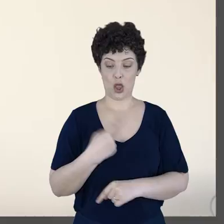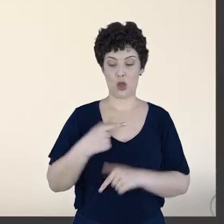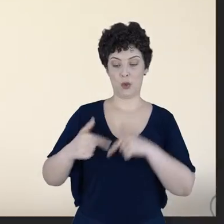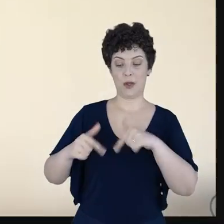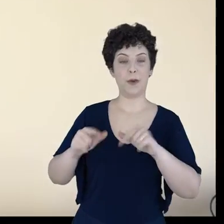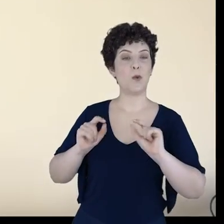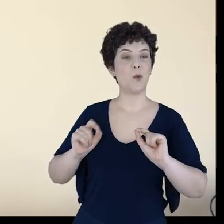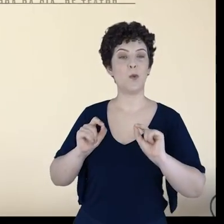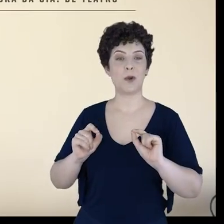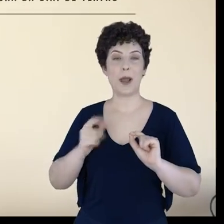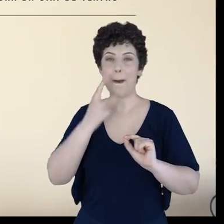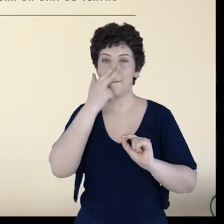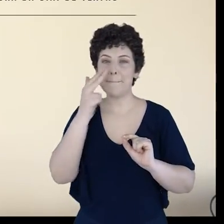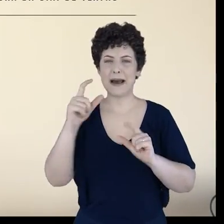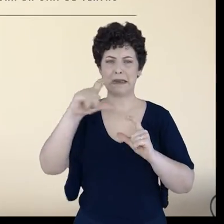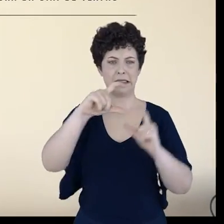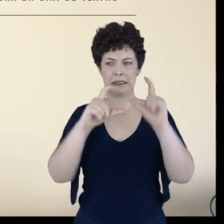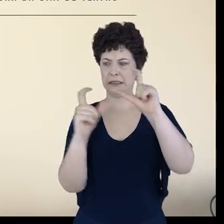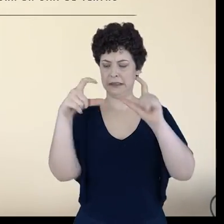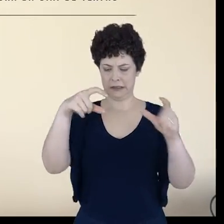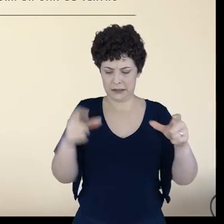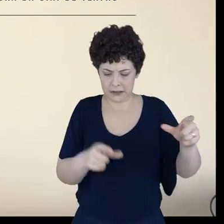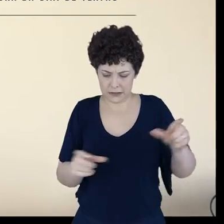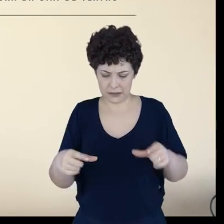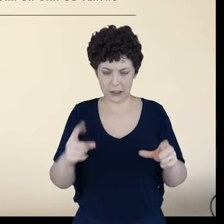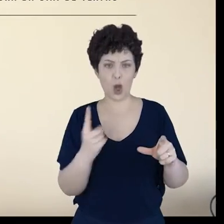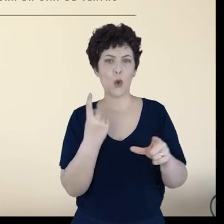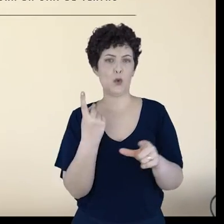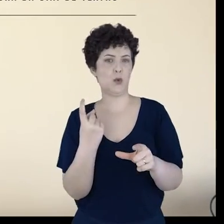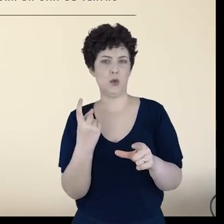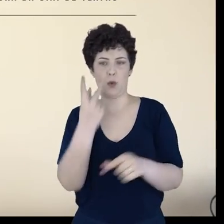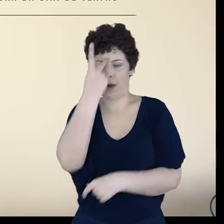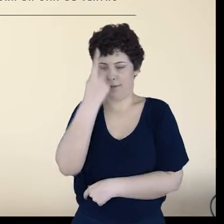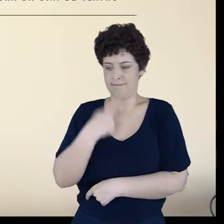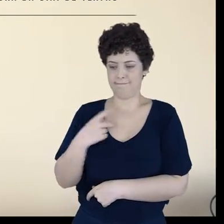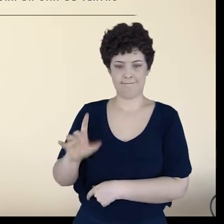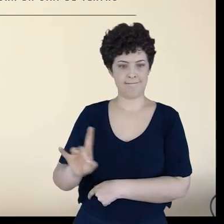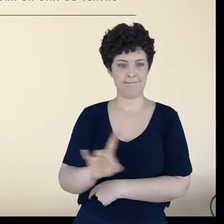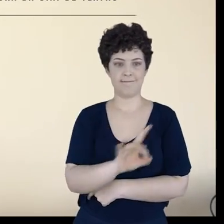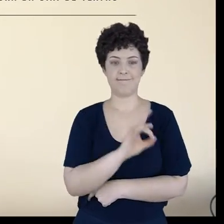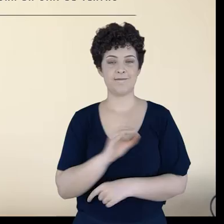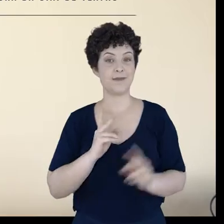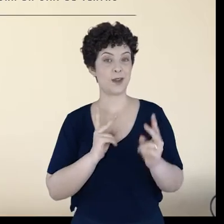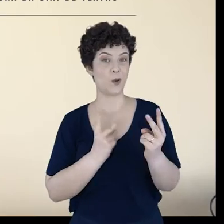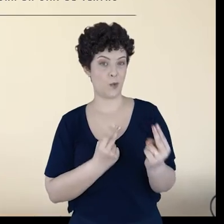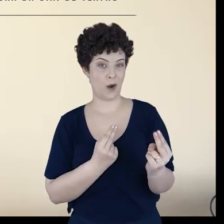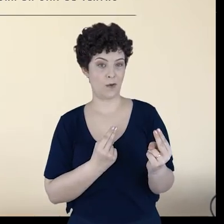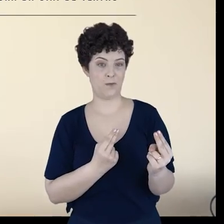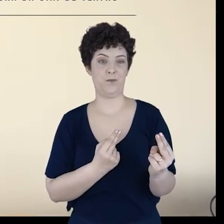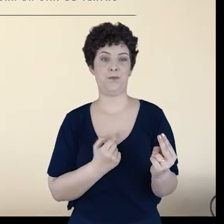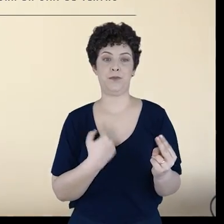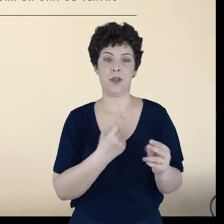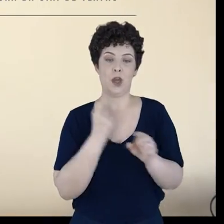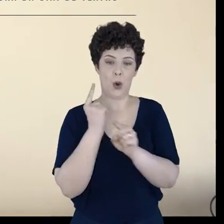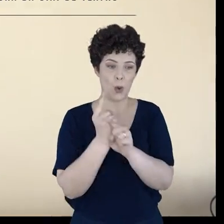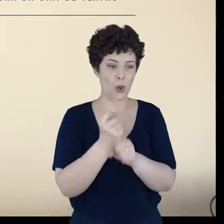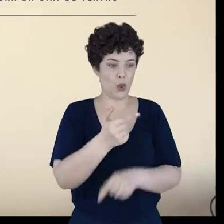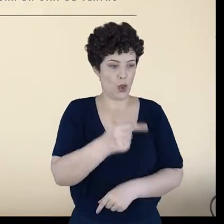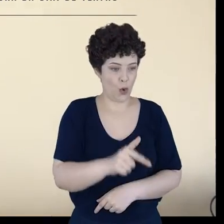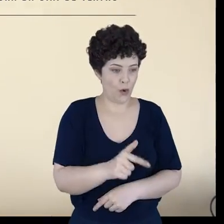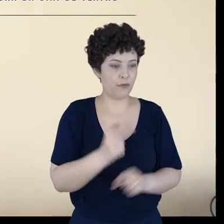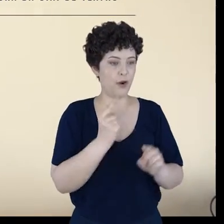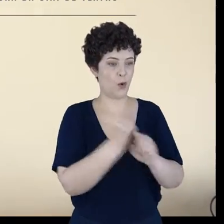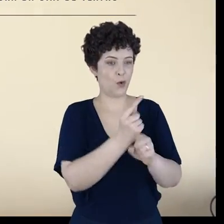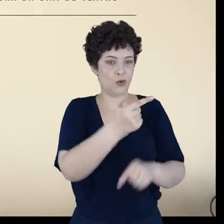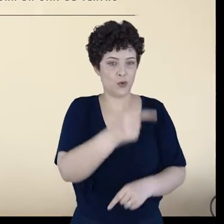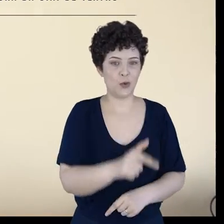nosso trabalho era como se fosse um grande quebra-cabeça. Único e individual. E assim foi com a gente também. A cada novo encontro,